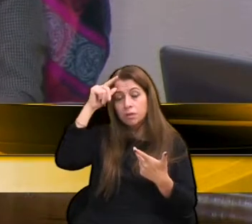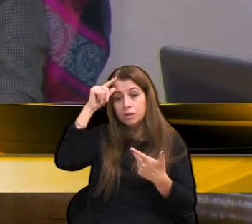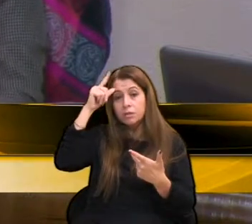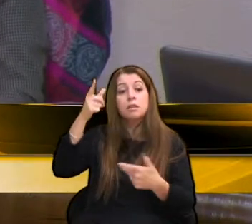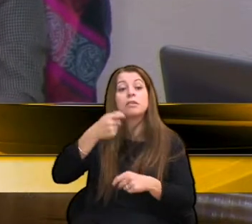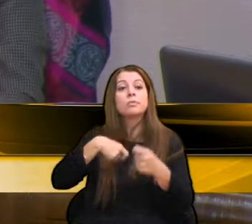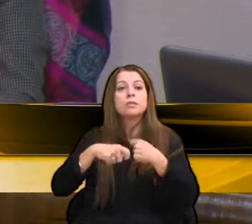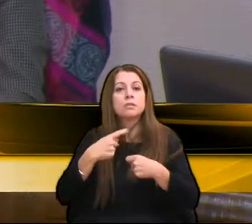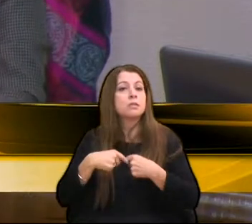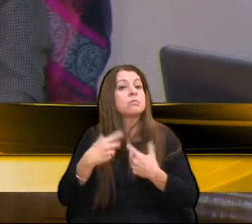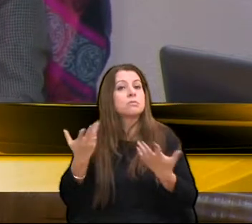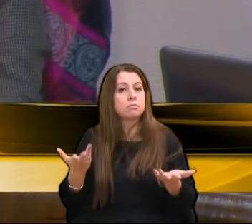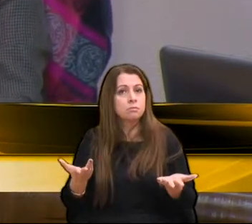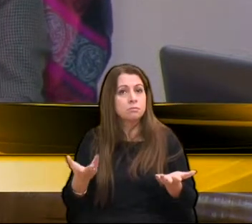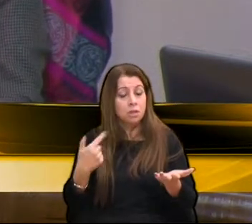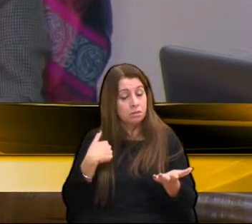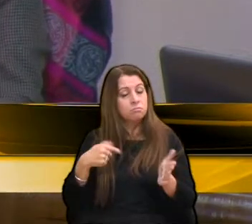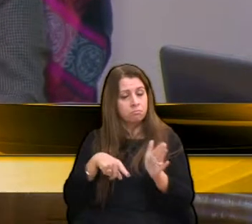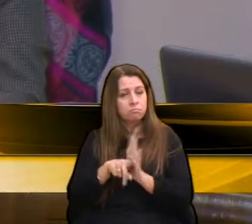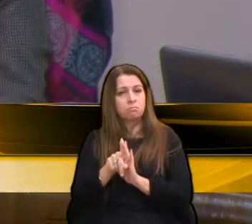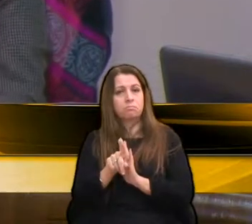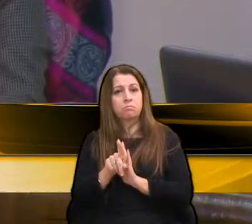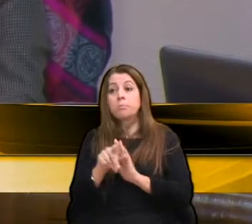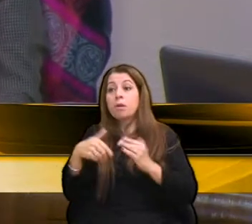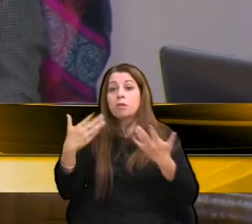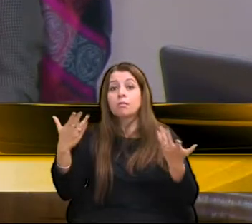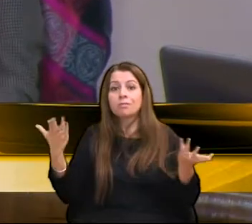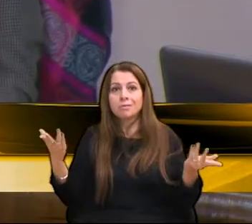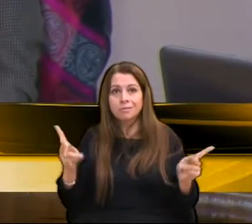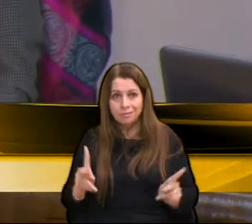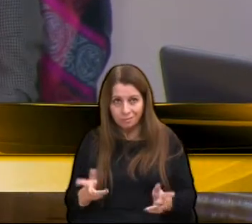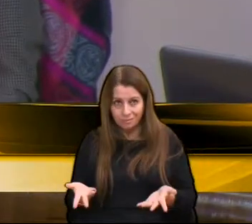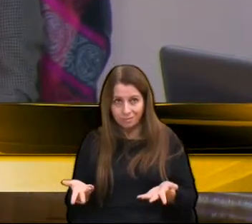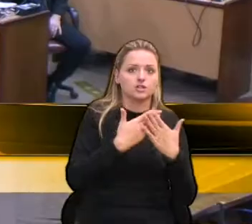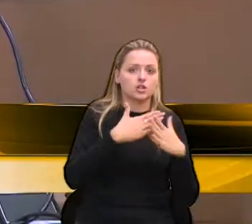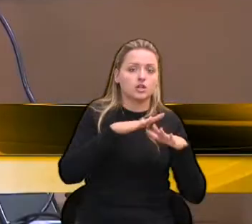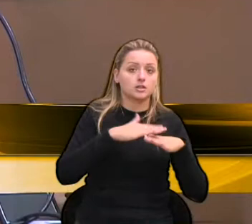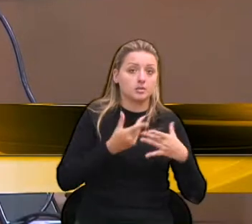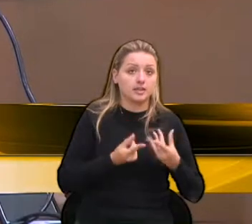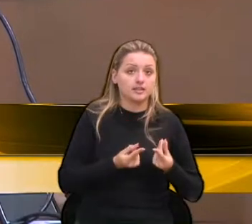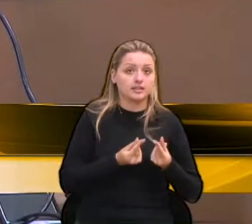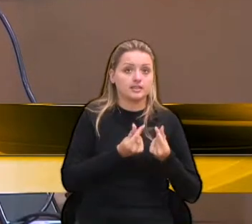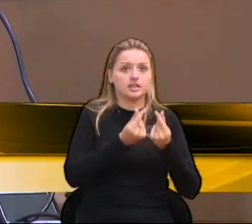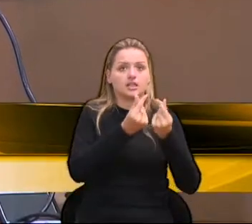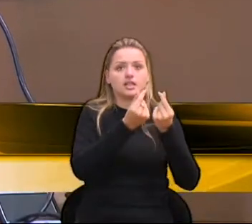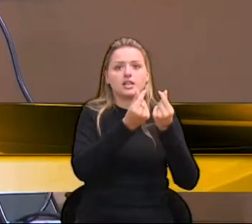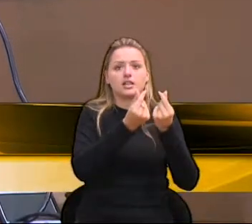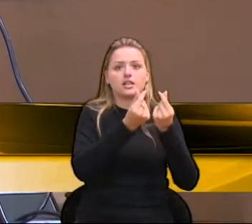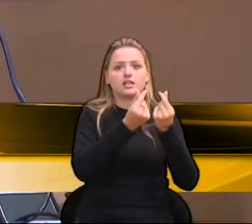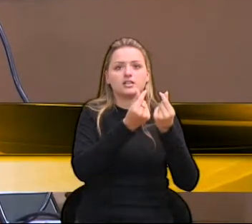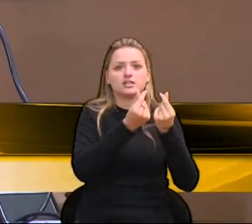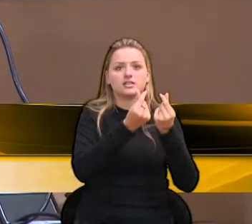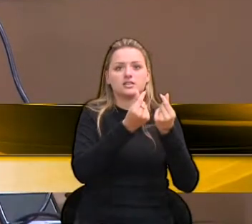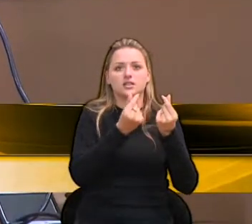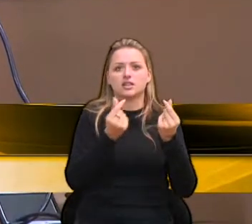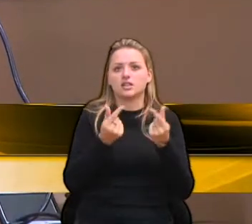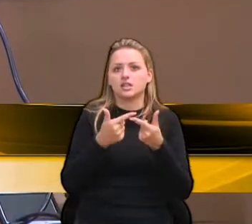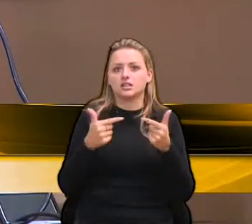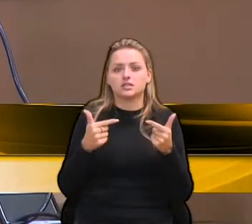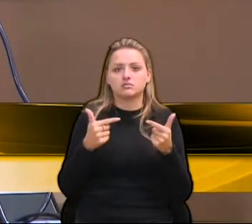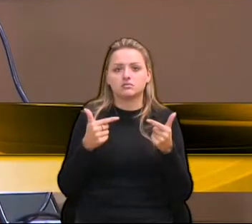governando? Essa que é a minha pergunta. Para quem o prefeito está governando? O líder do governo, vereador Chico